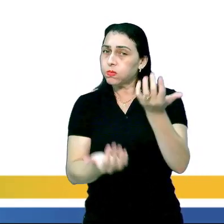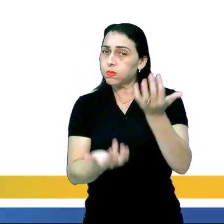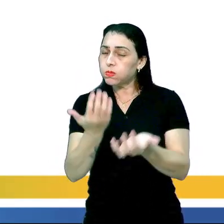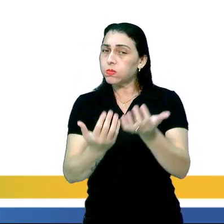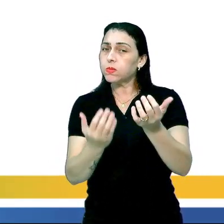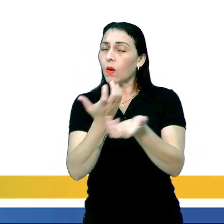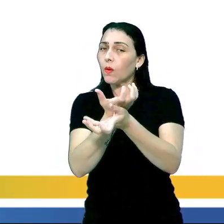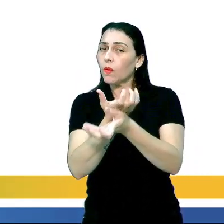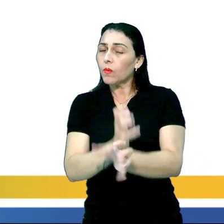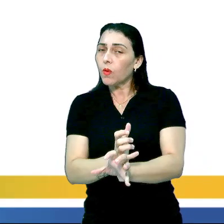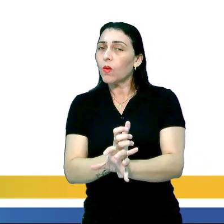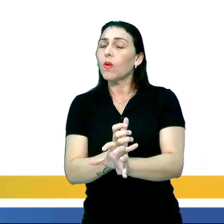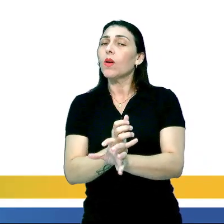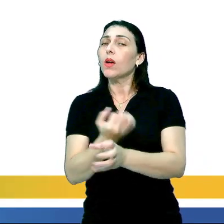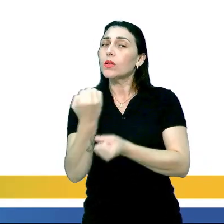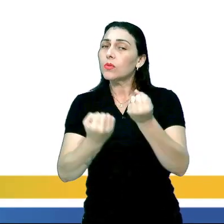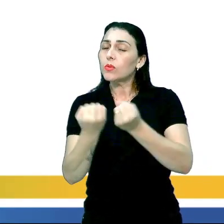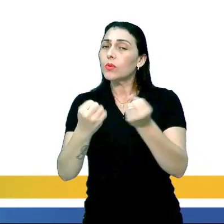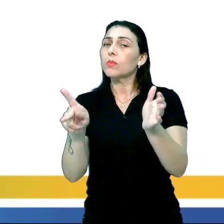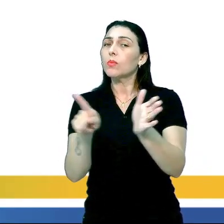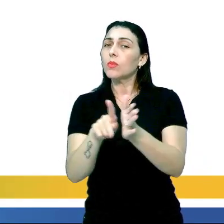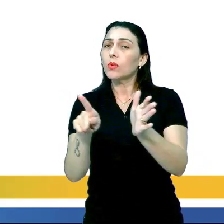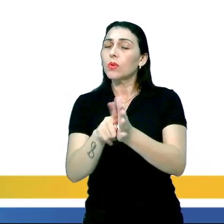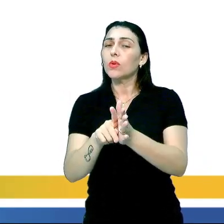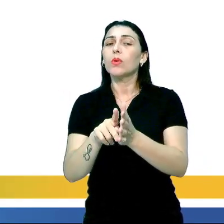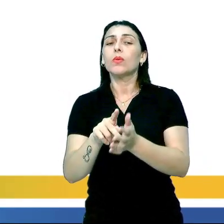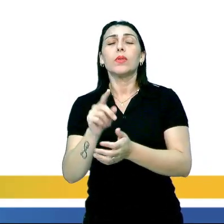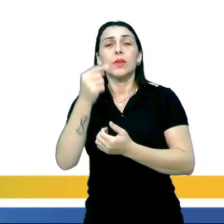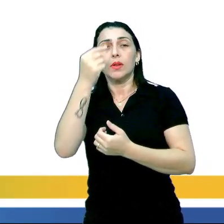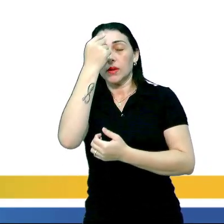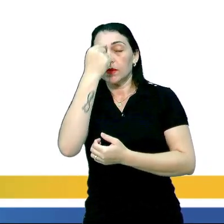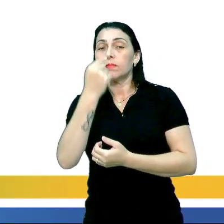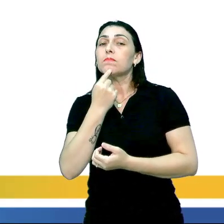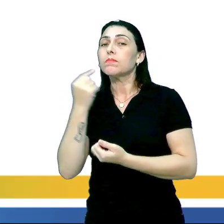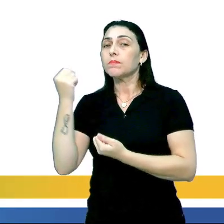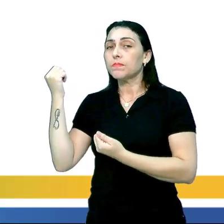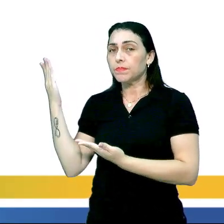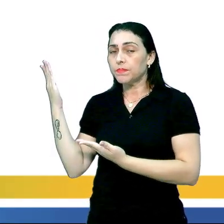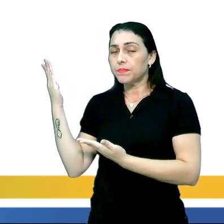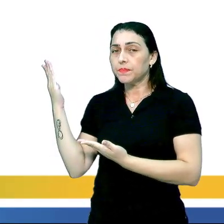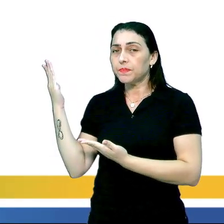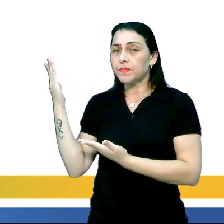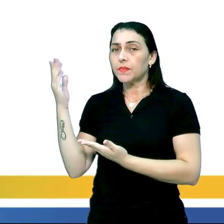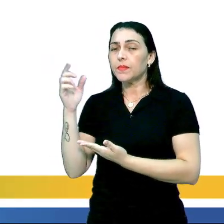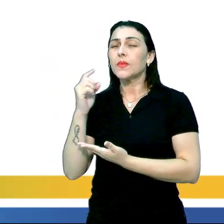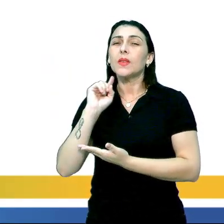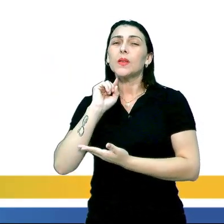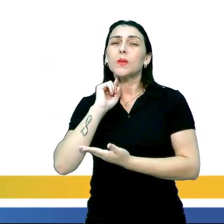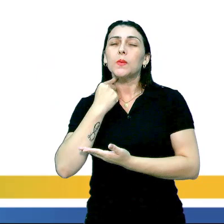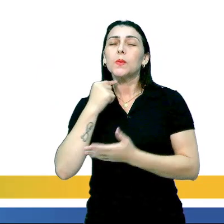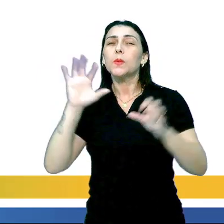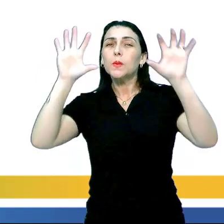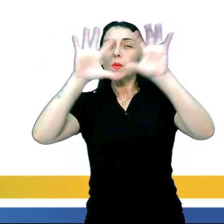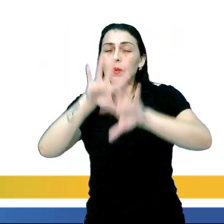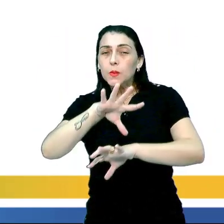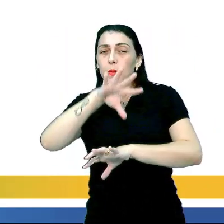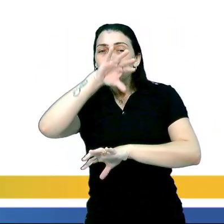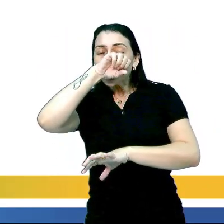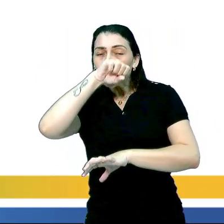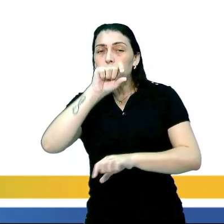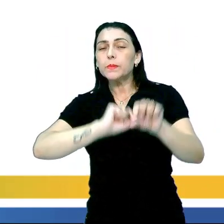combustíveis fósseis nos veículos. Nesse caso da imagem, o tipo de poluição do ar que a gente percebe